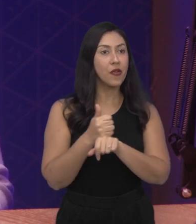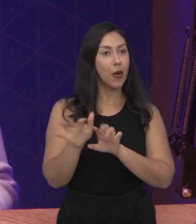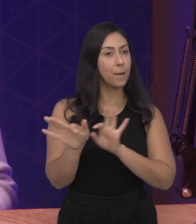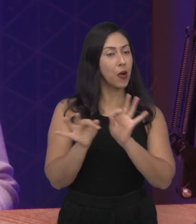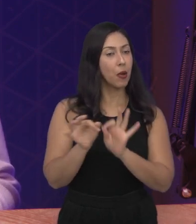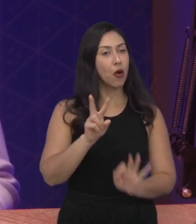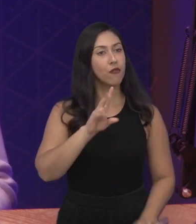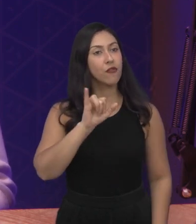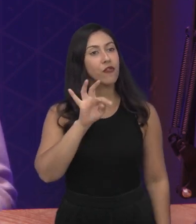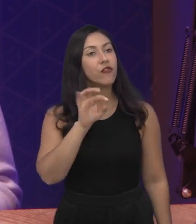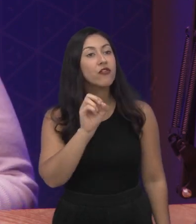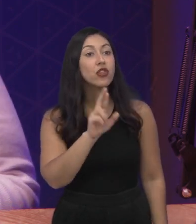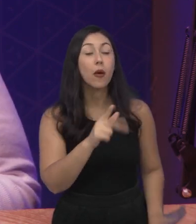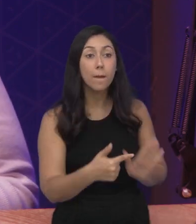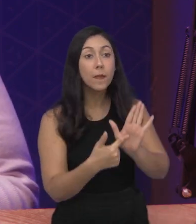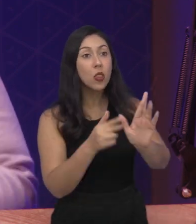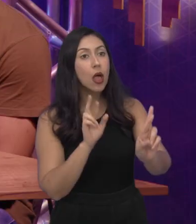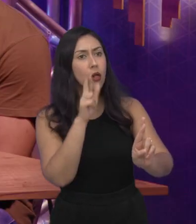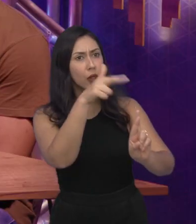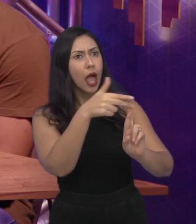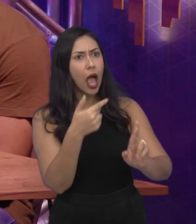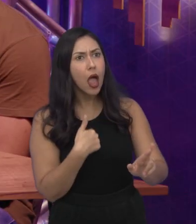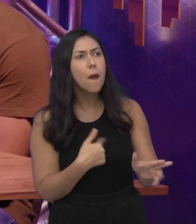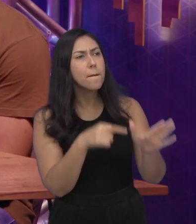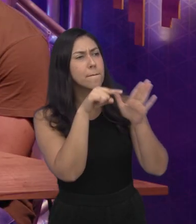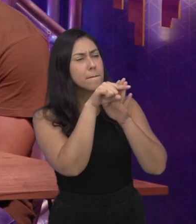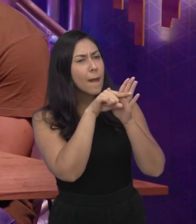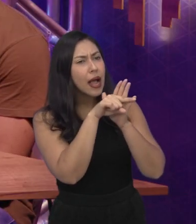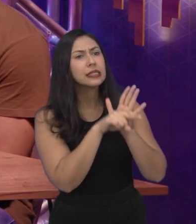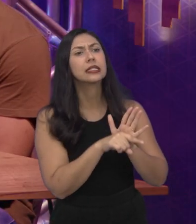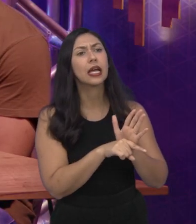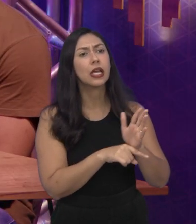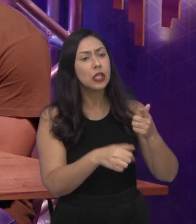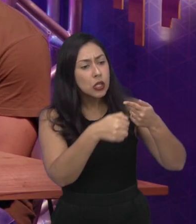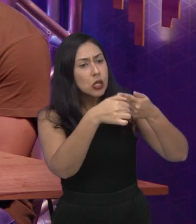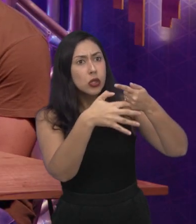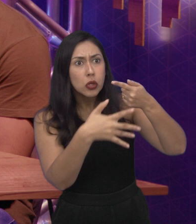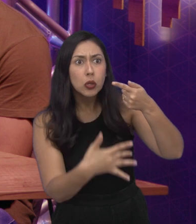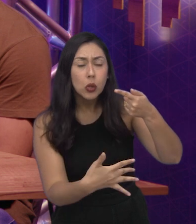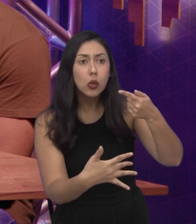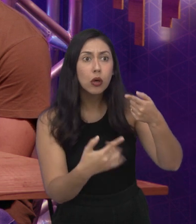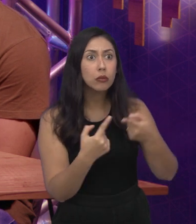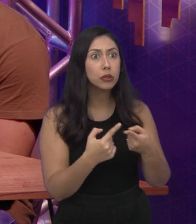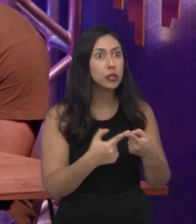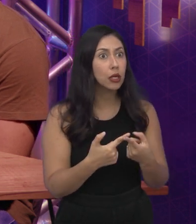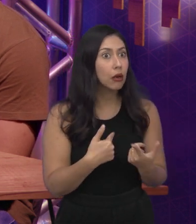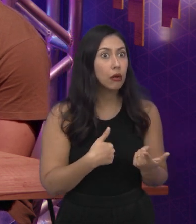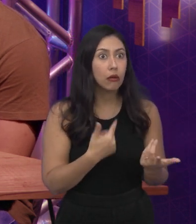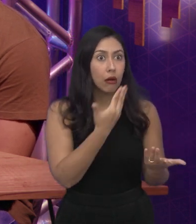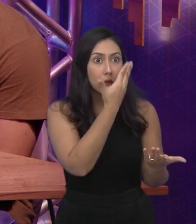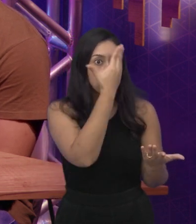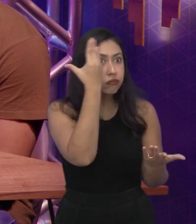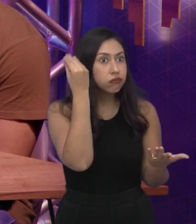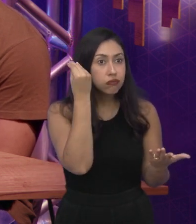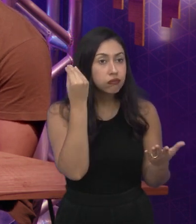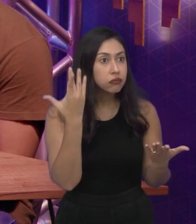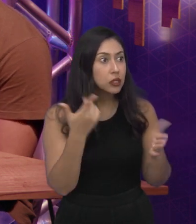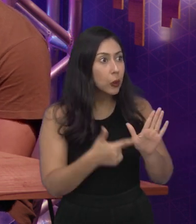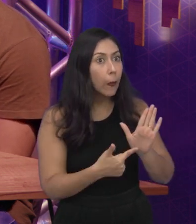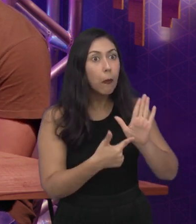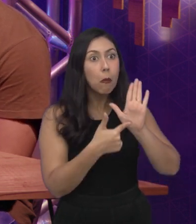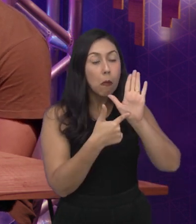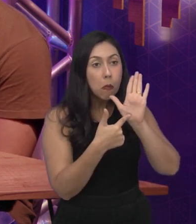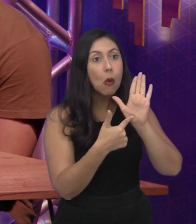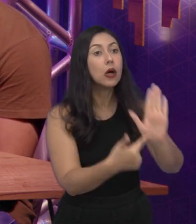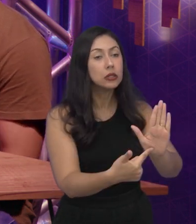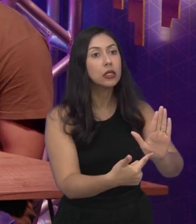o nosso produtor, ele trouxe essa referência, eu fui lá digitar no Google pra ver se aparecia alguma cena em específica, porque eu realmente não lembrava de alguma